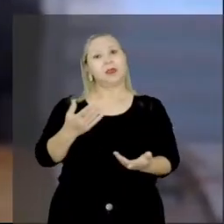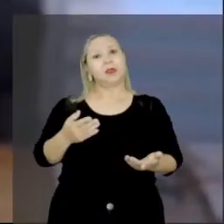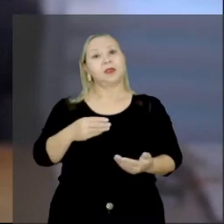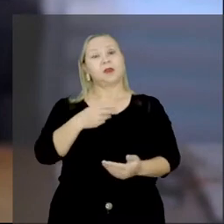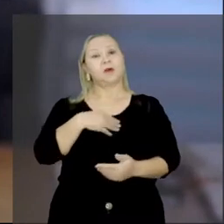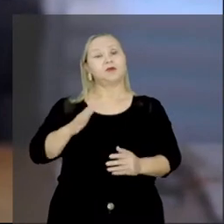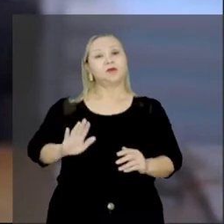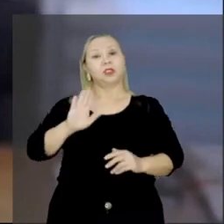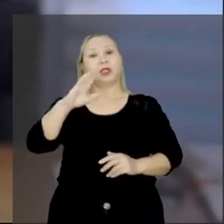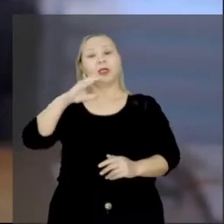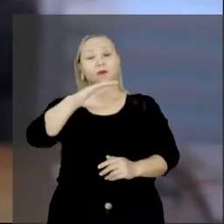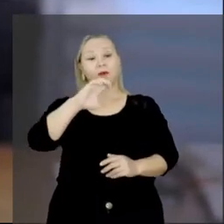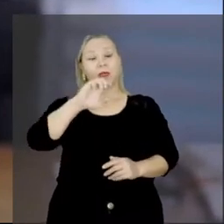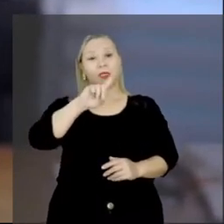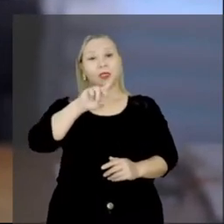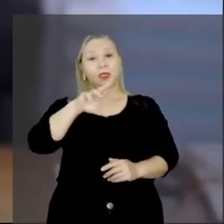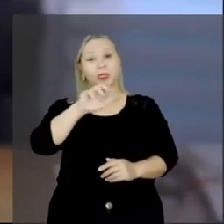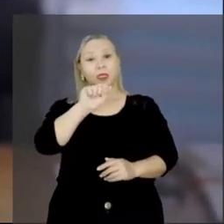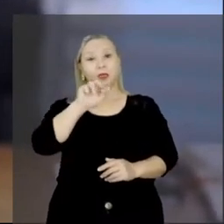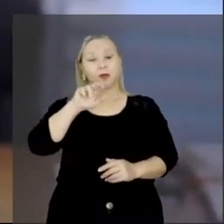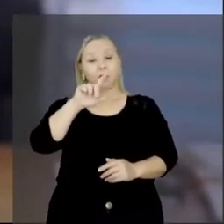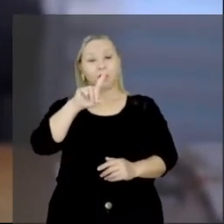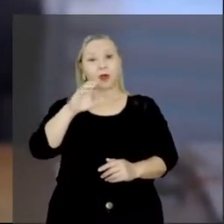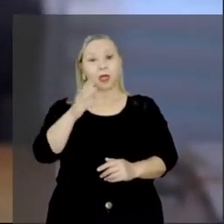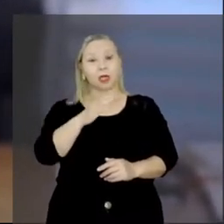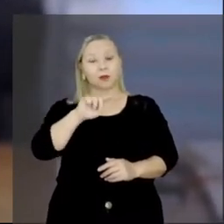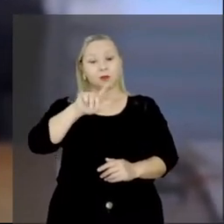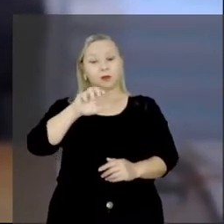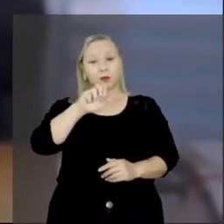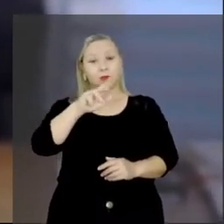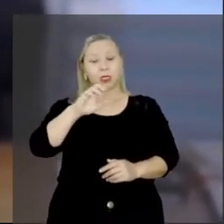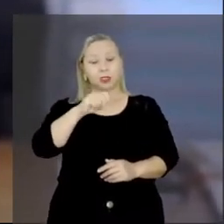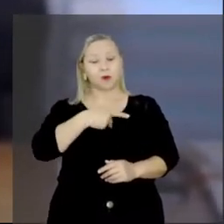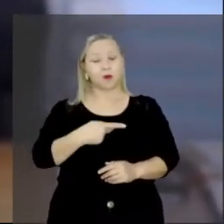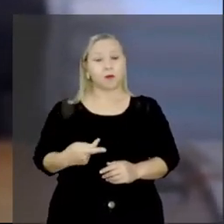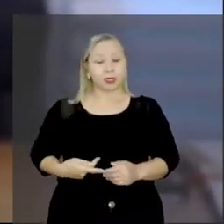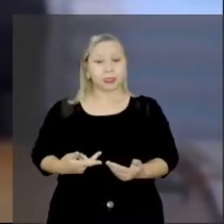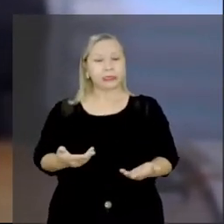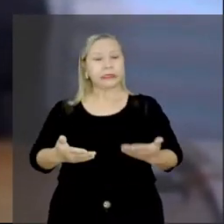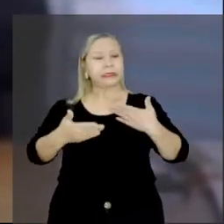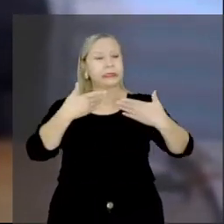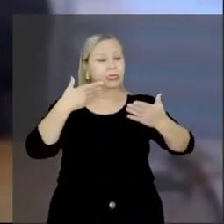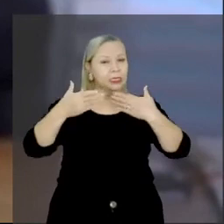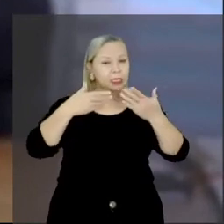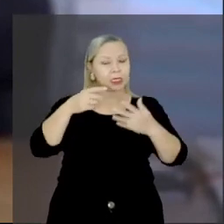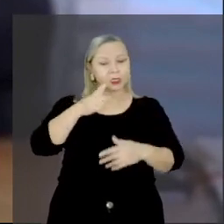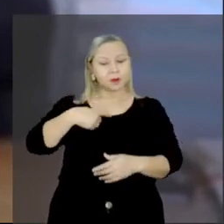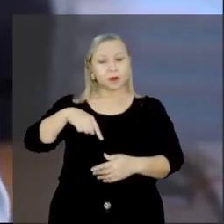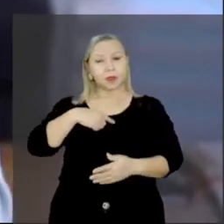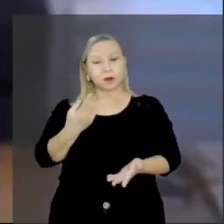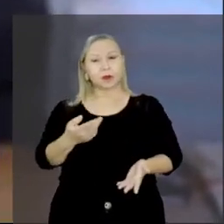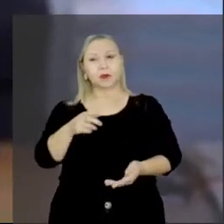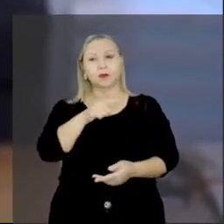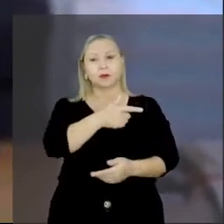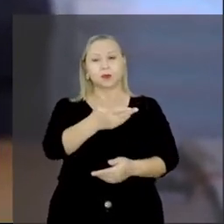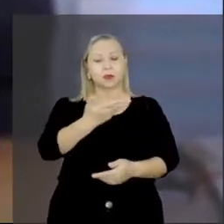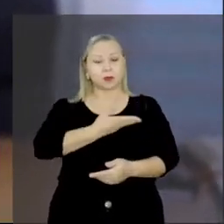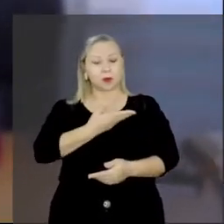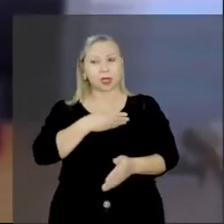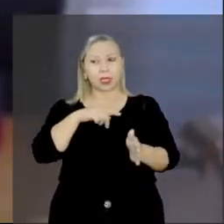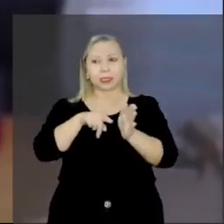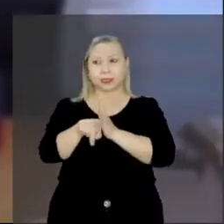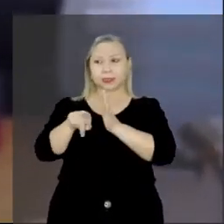uma política de aliança é como se fosse uma via de duas mãos. Ou seja, se nós